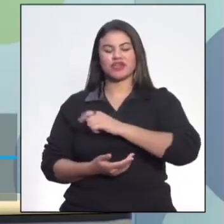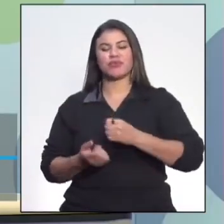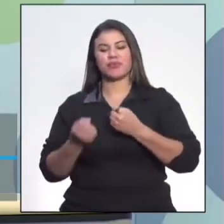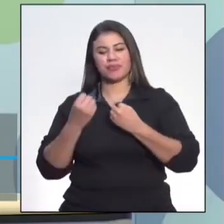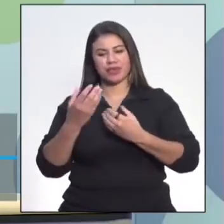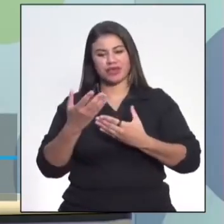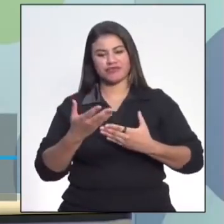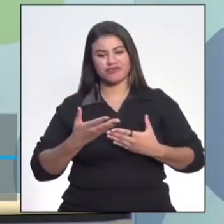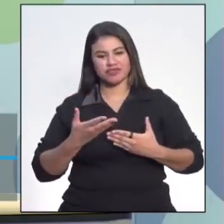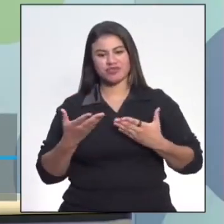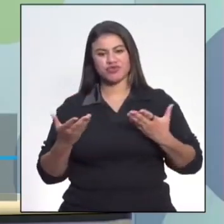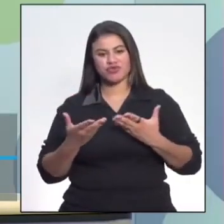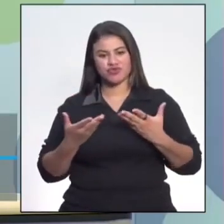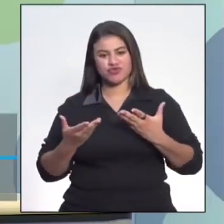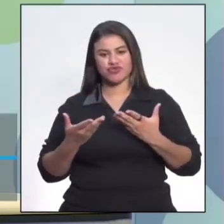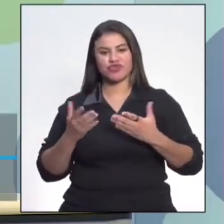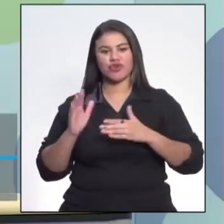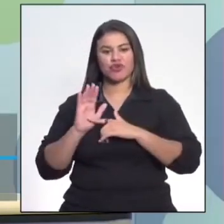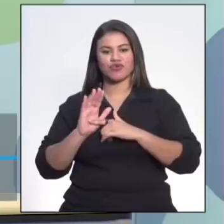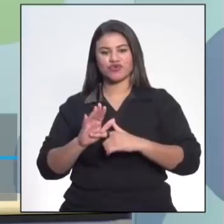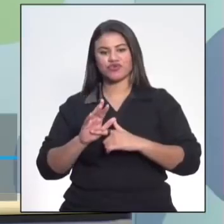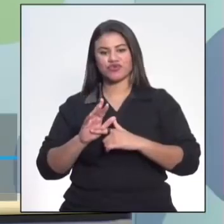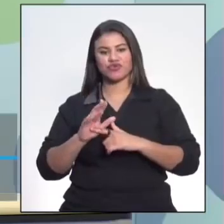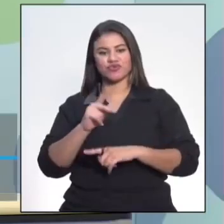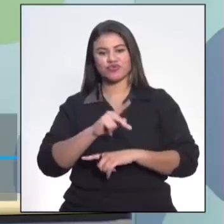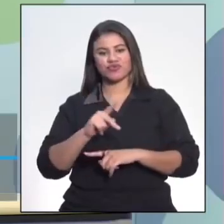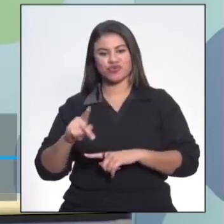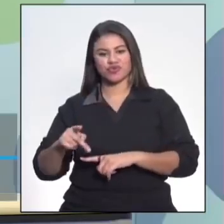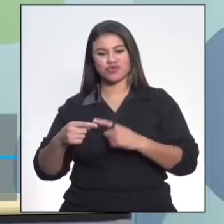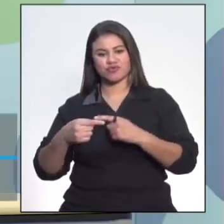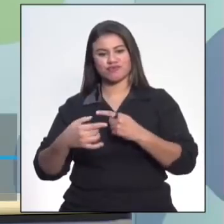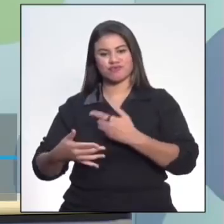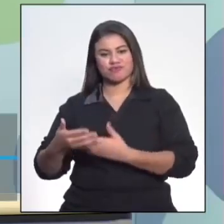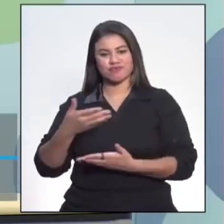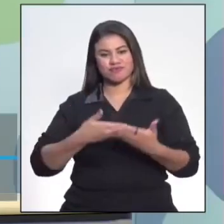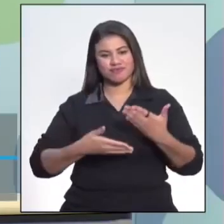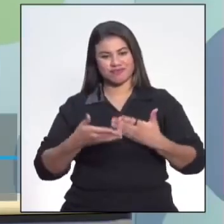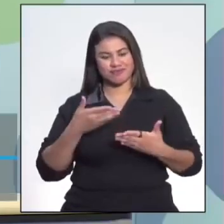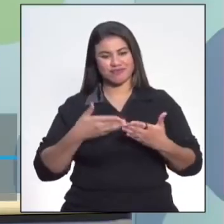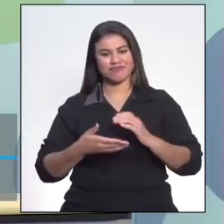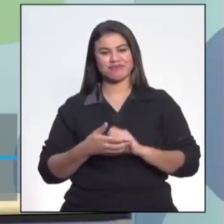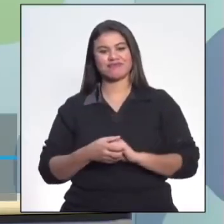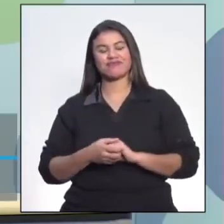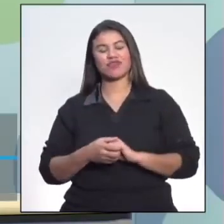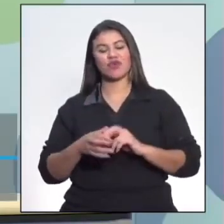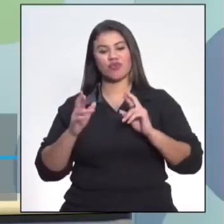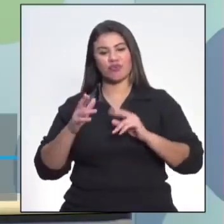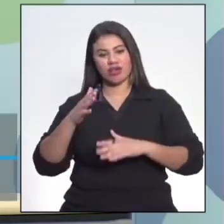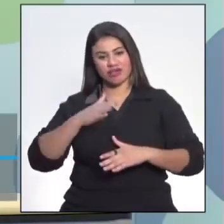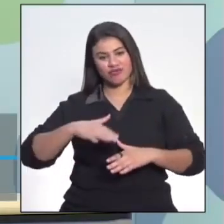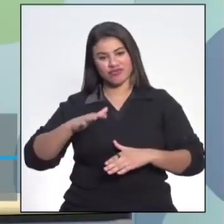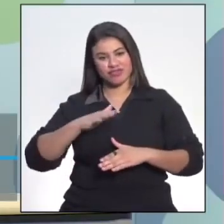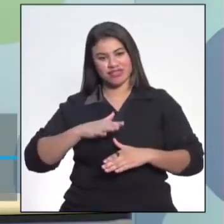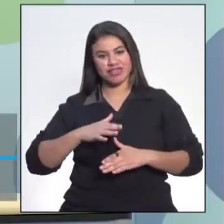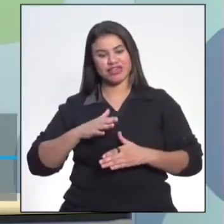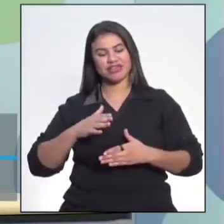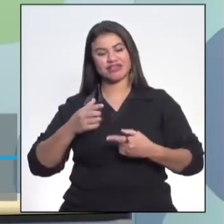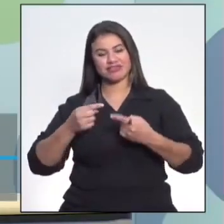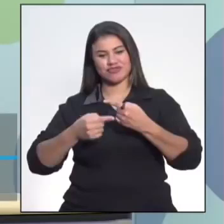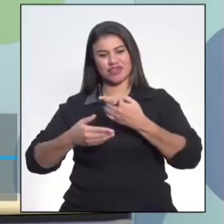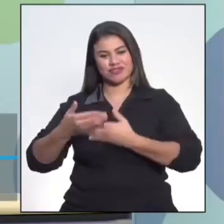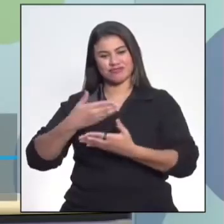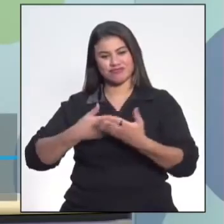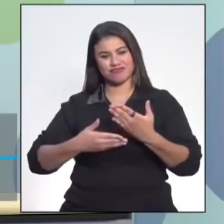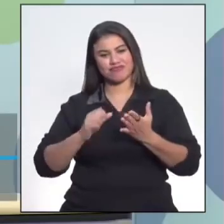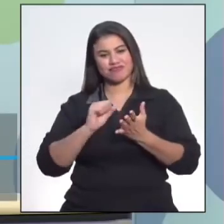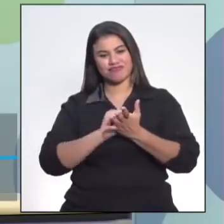Eu estarei aqui ajudando a professora Roberta na mediação do chat. Então, eu espero que vocês participem bastante, façam